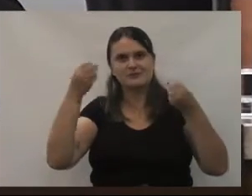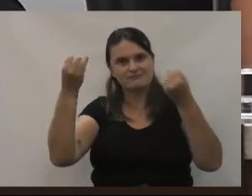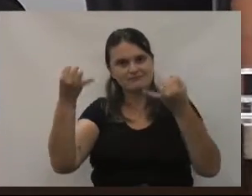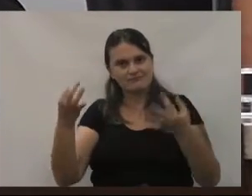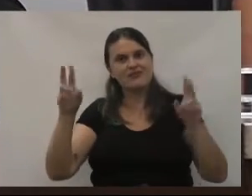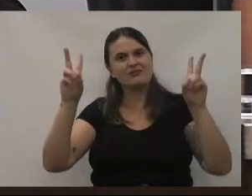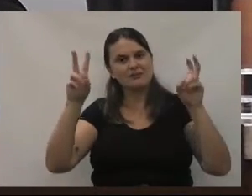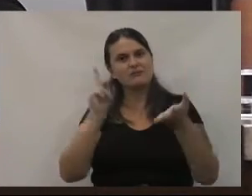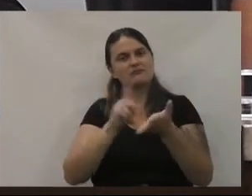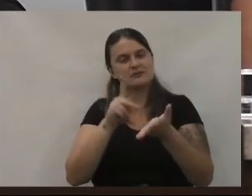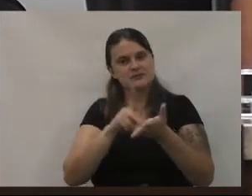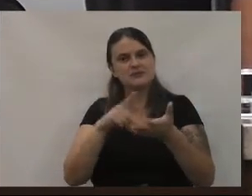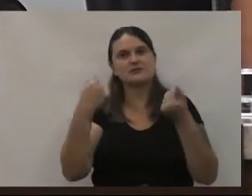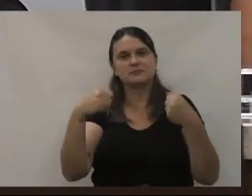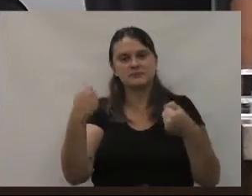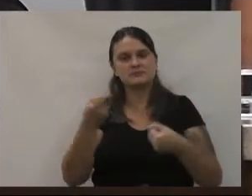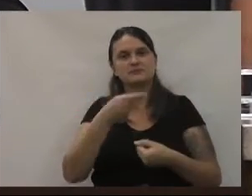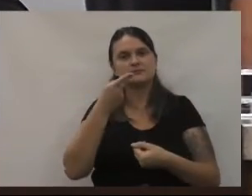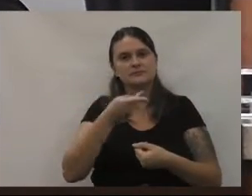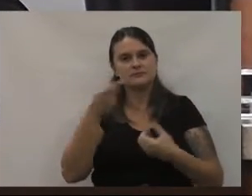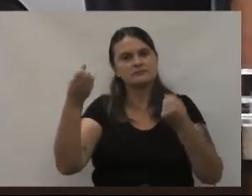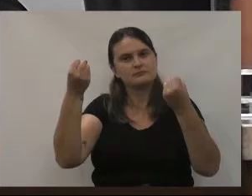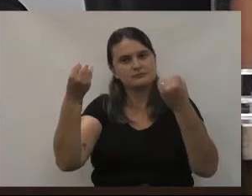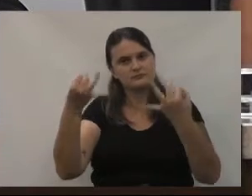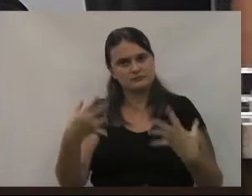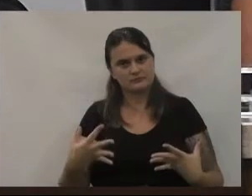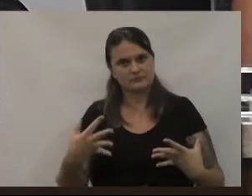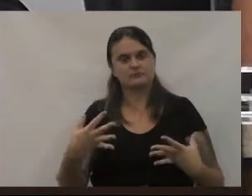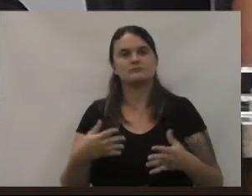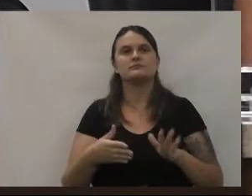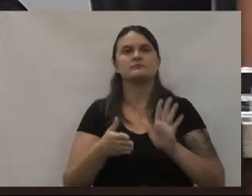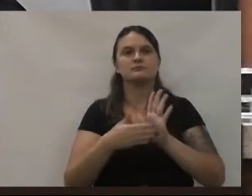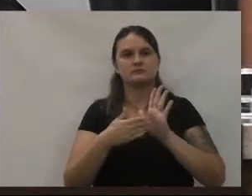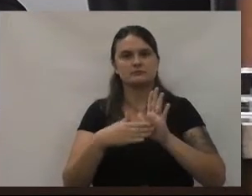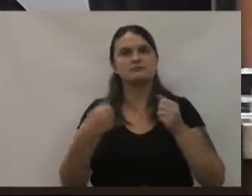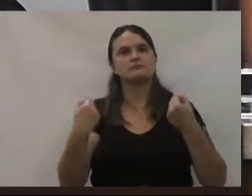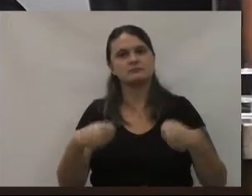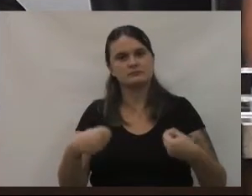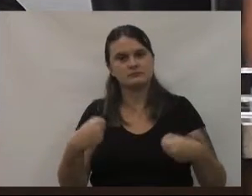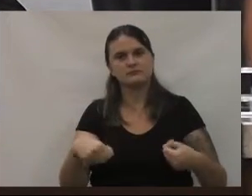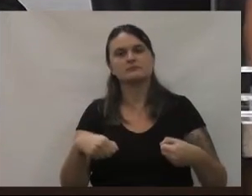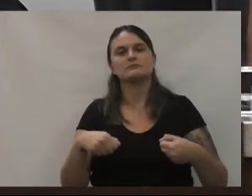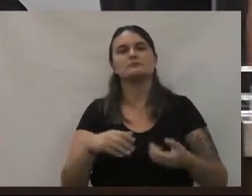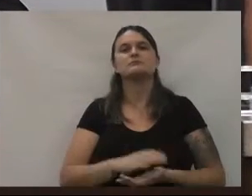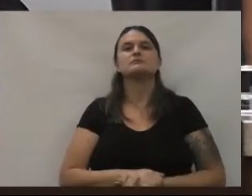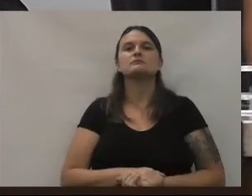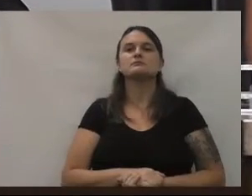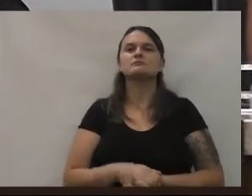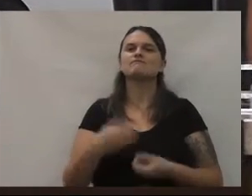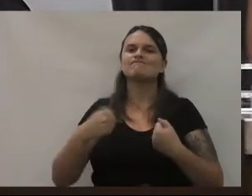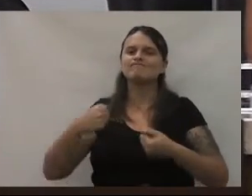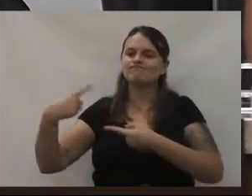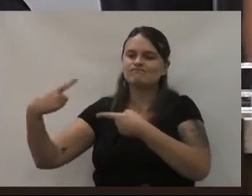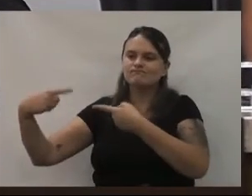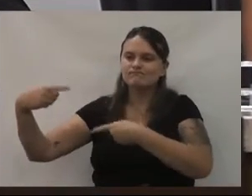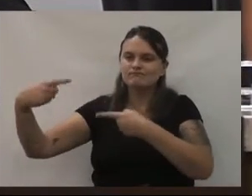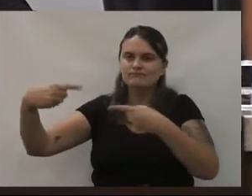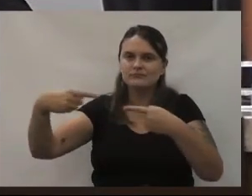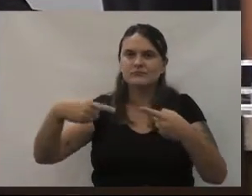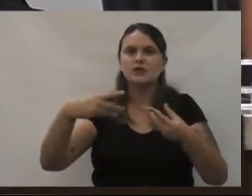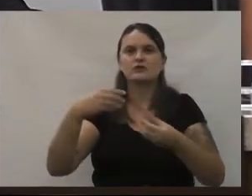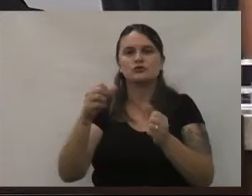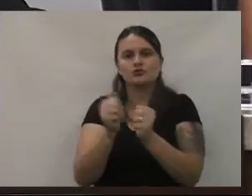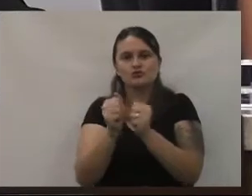que realmente tem que ser abordado, tem que ser trazido, tem que ser plenamente discutido com